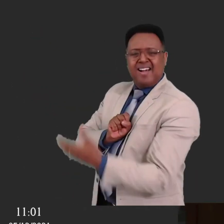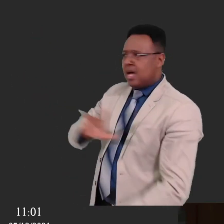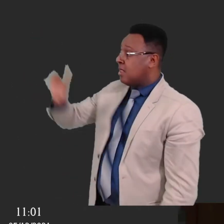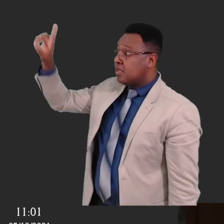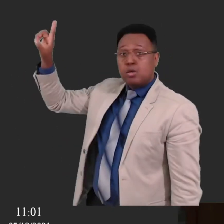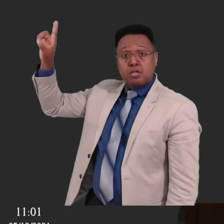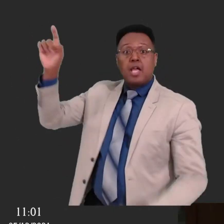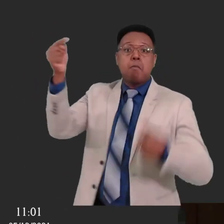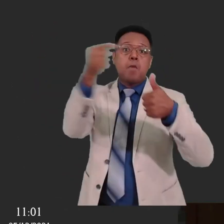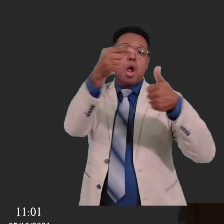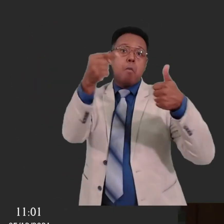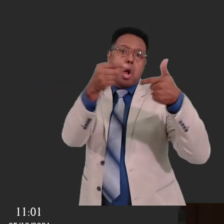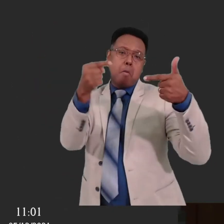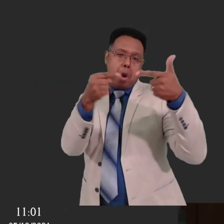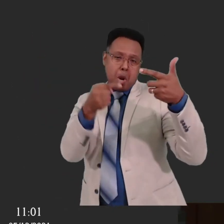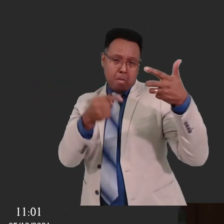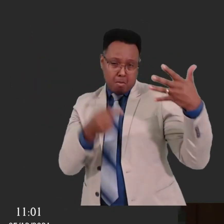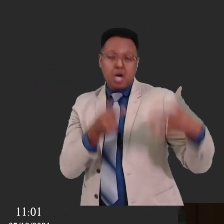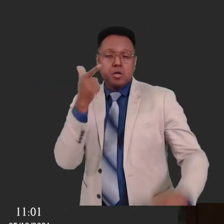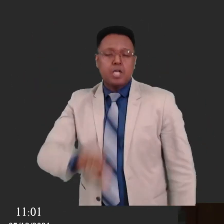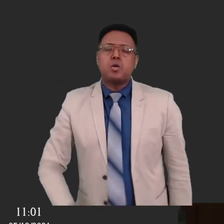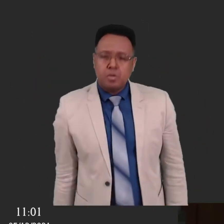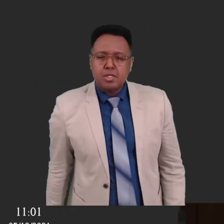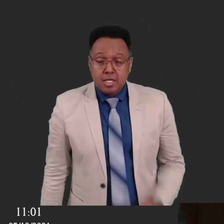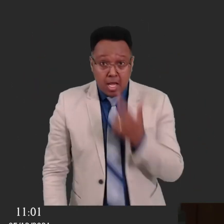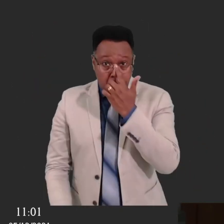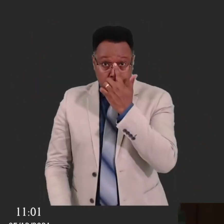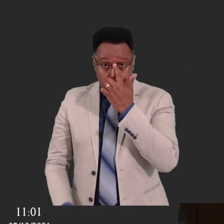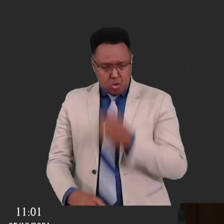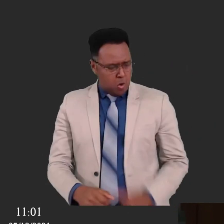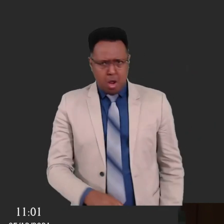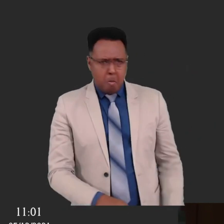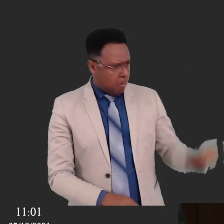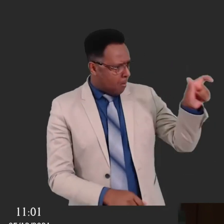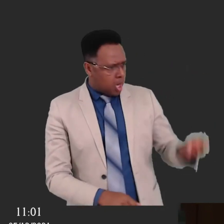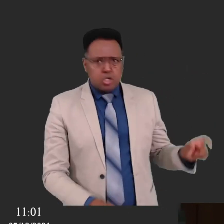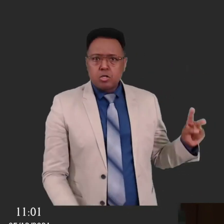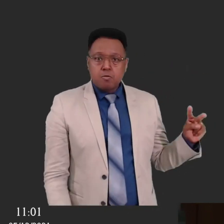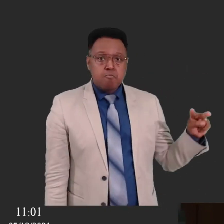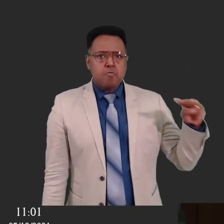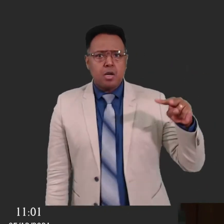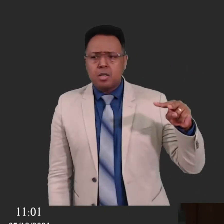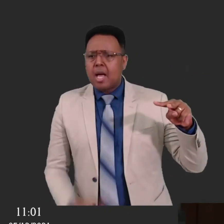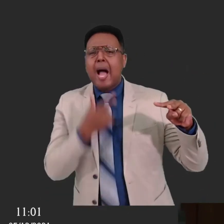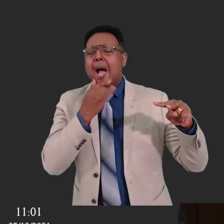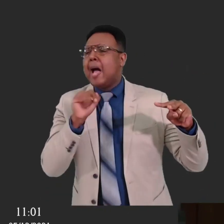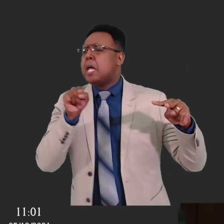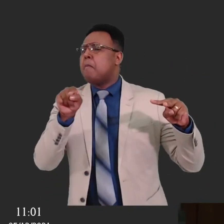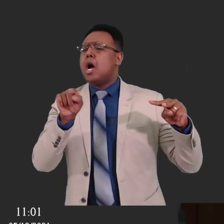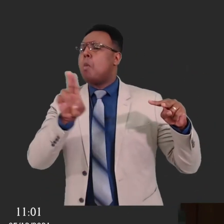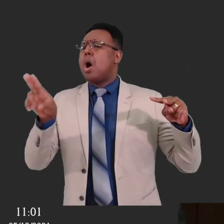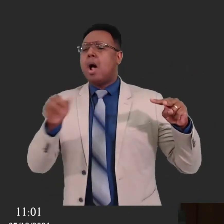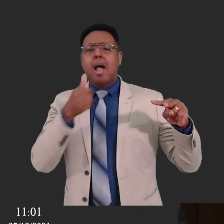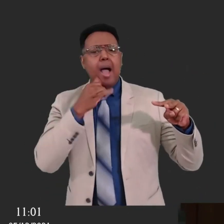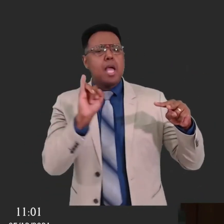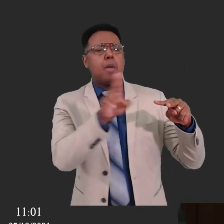resultados. Os resultados serão estes: que quando alguém te ver, não vai te ver como irmão fulano, irmão Beltrano, vai